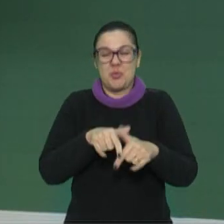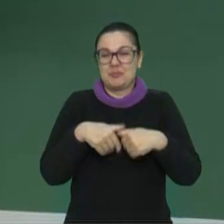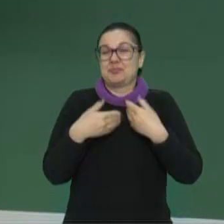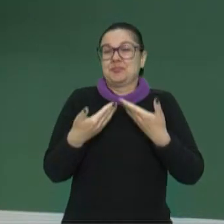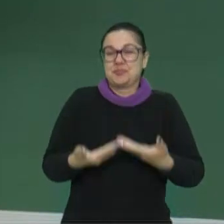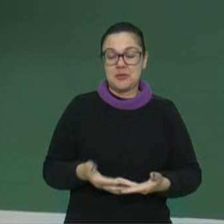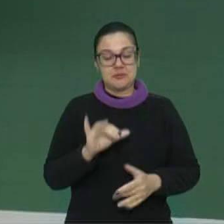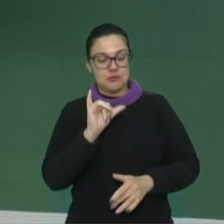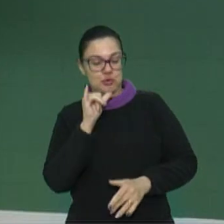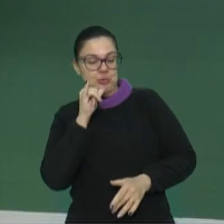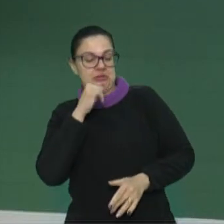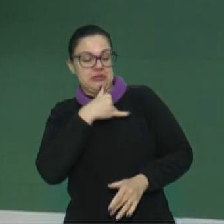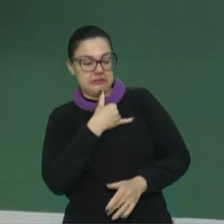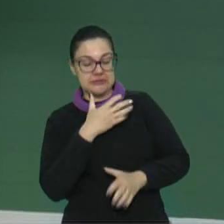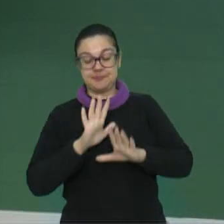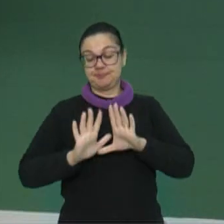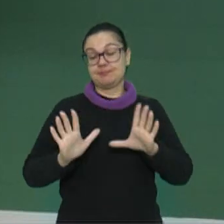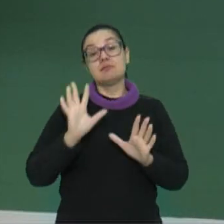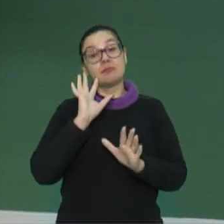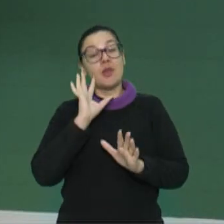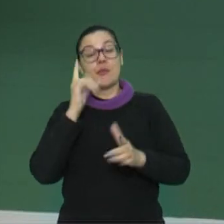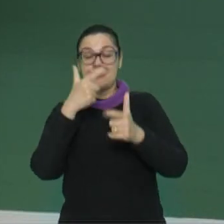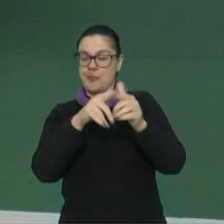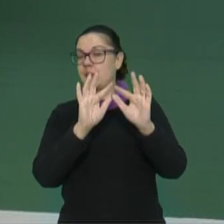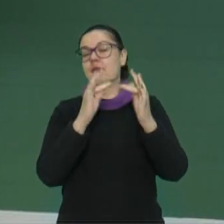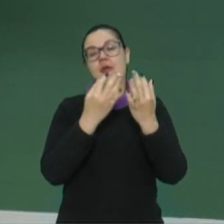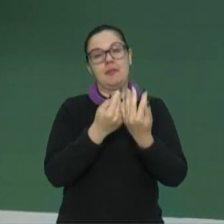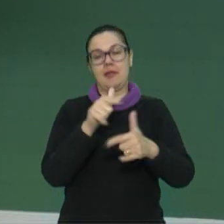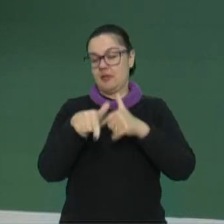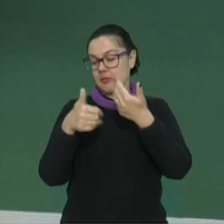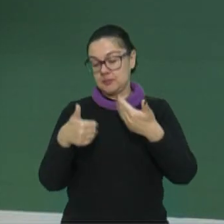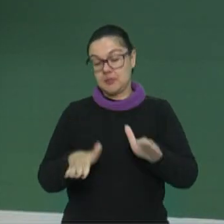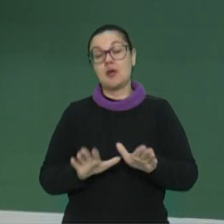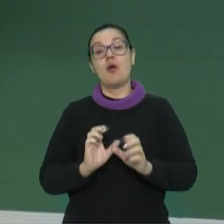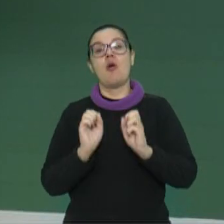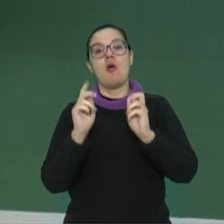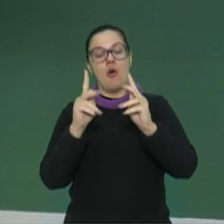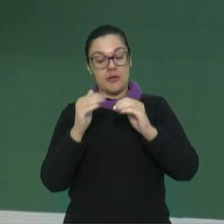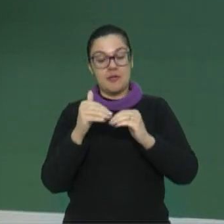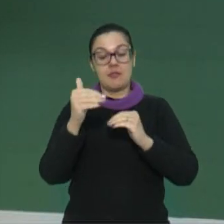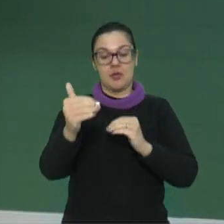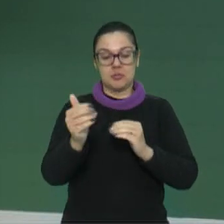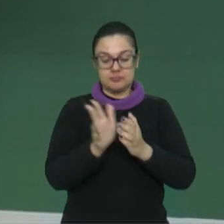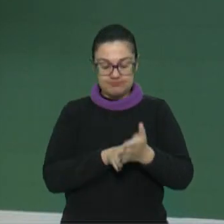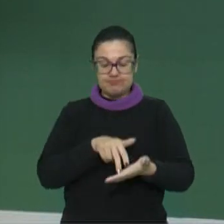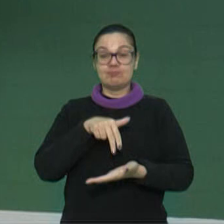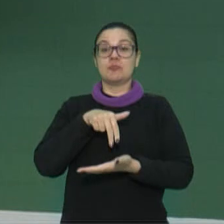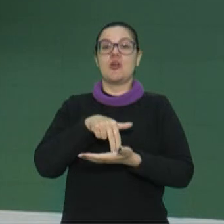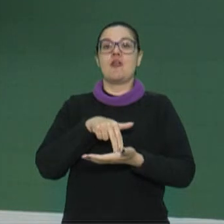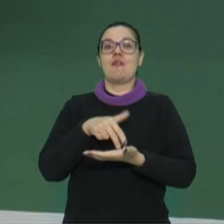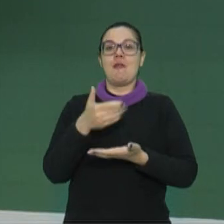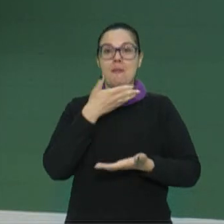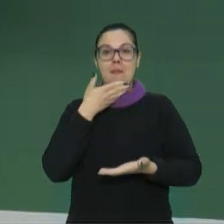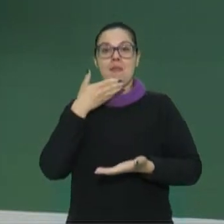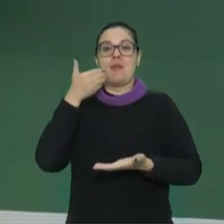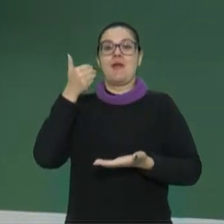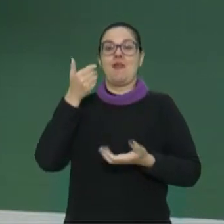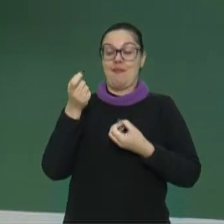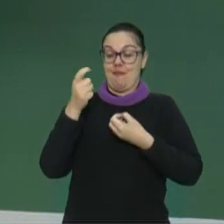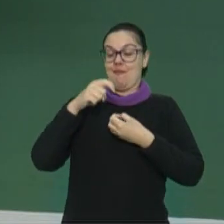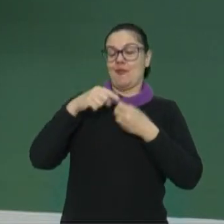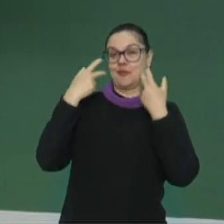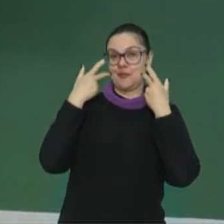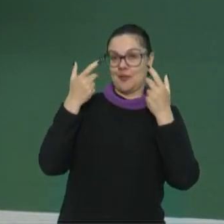problema, ficou triste, deu um problema, aconteceu um problema na família. Ok, vamos passar por isso, mas vamos nos levantar. Isso é resiliência,